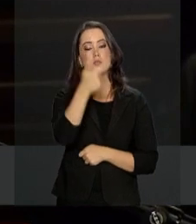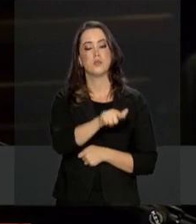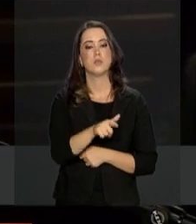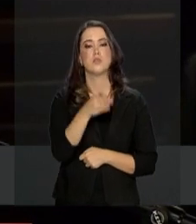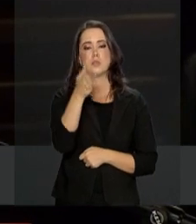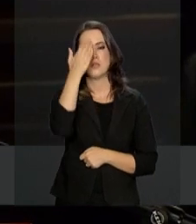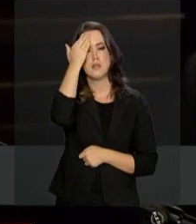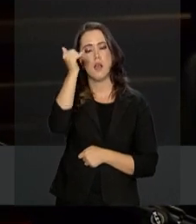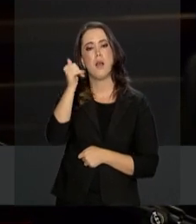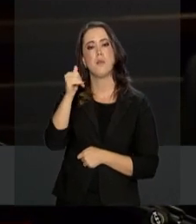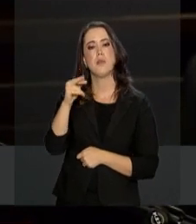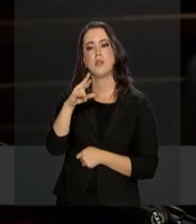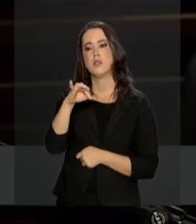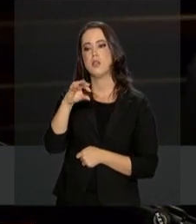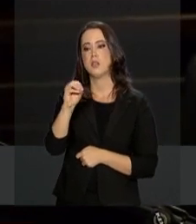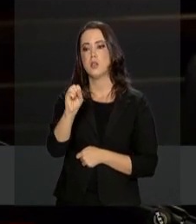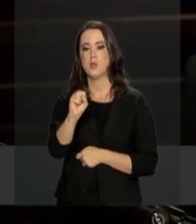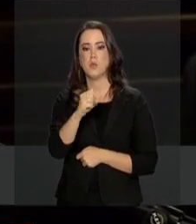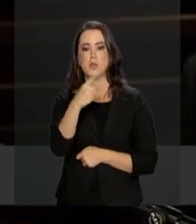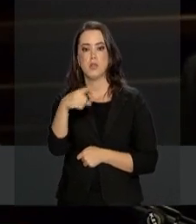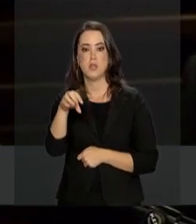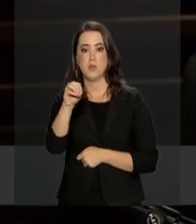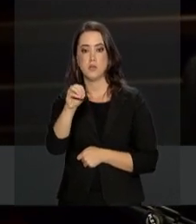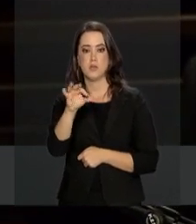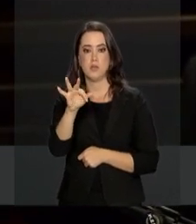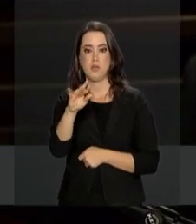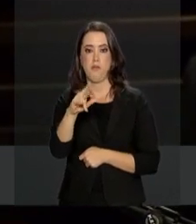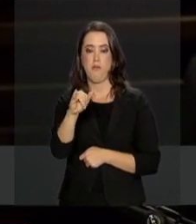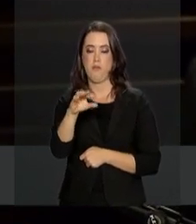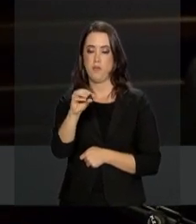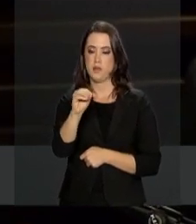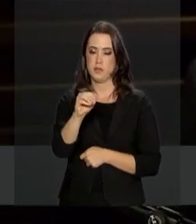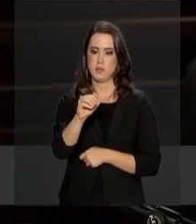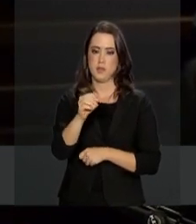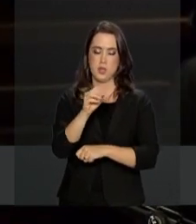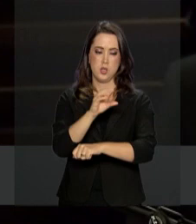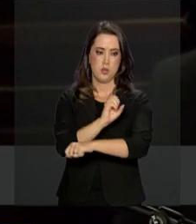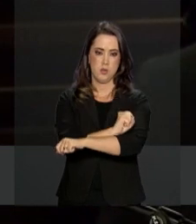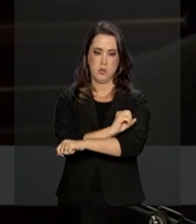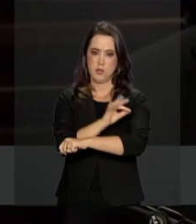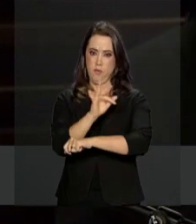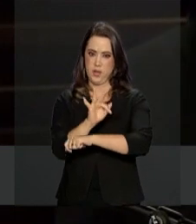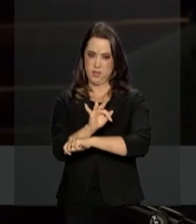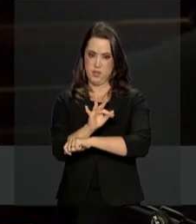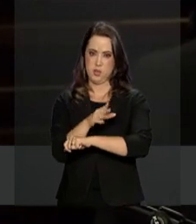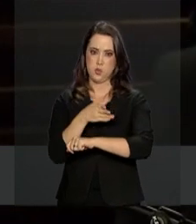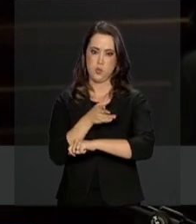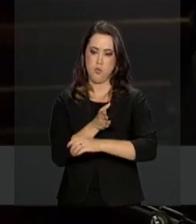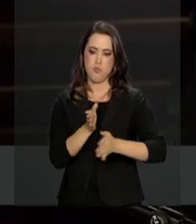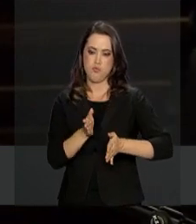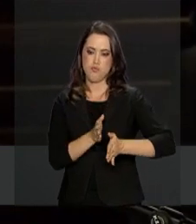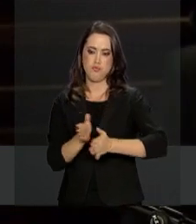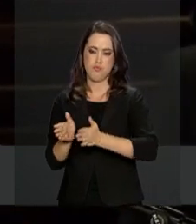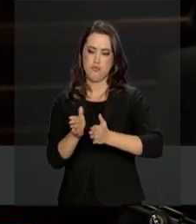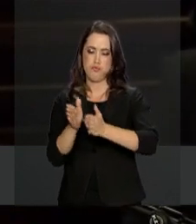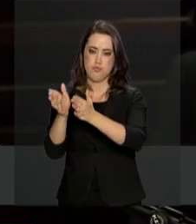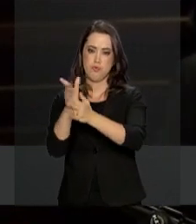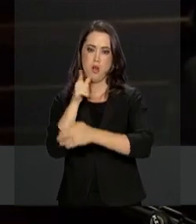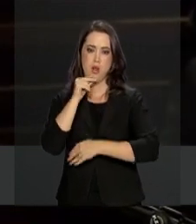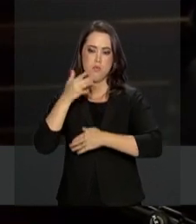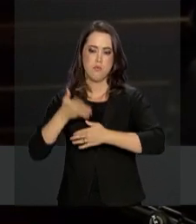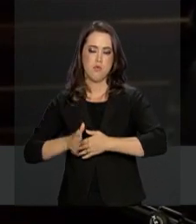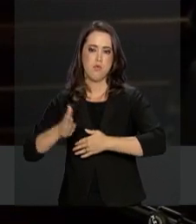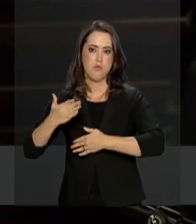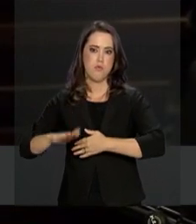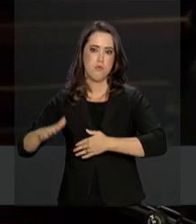transposição do rio são francisco quando chegamos ao governo estava paralisada e aquilo são 475 quilômetros de canais